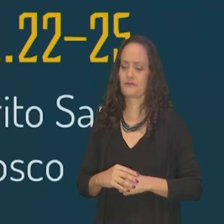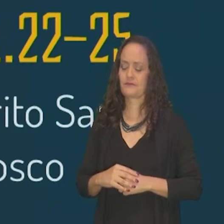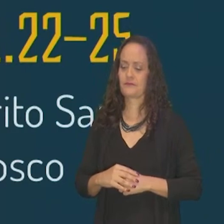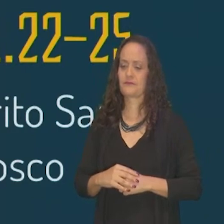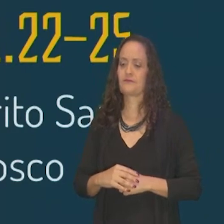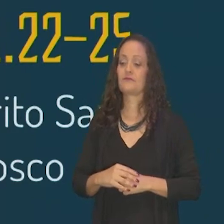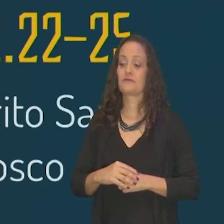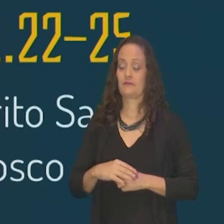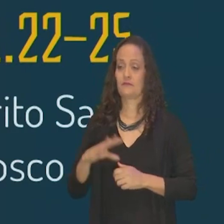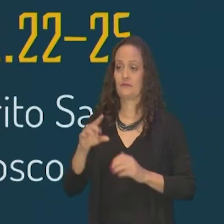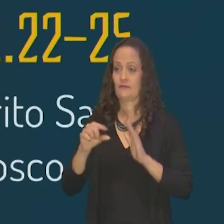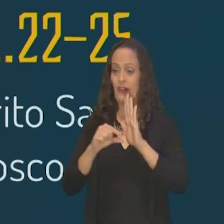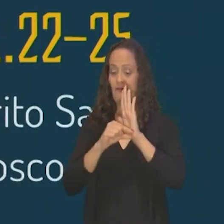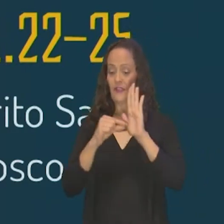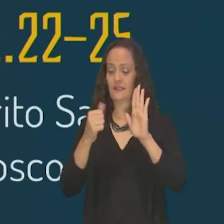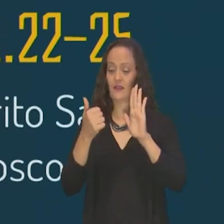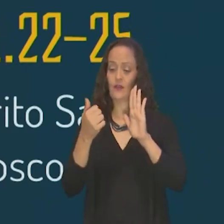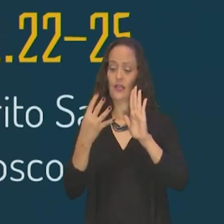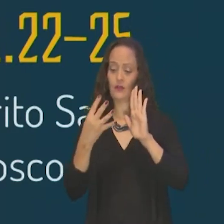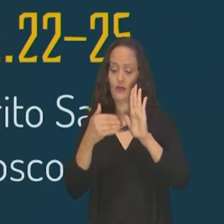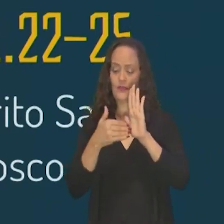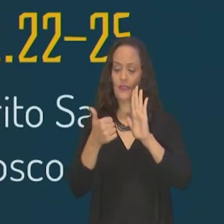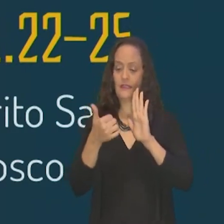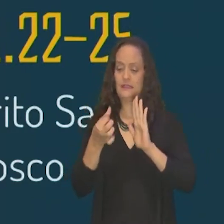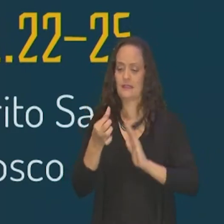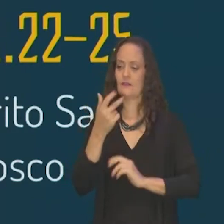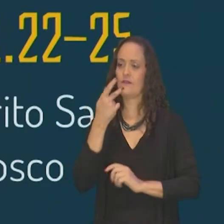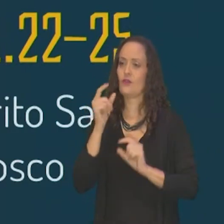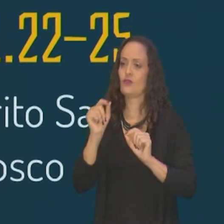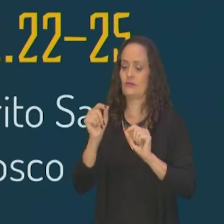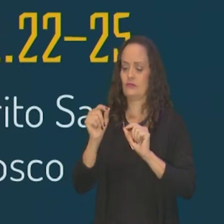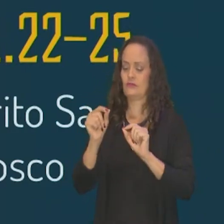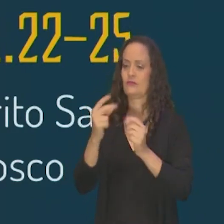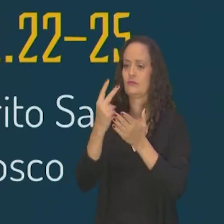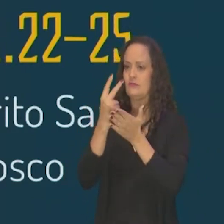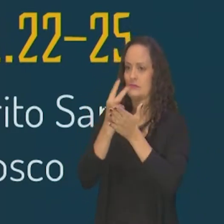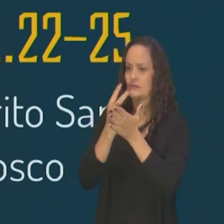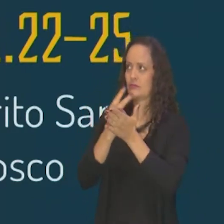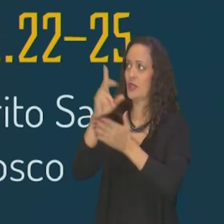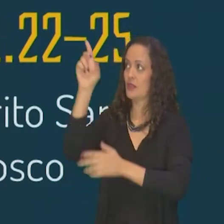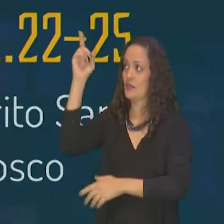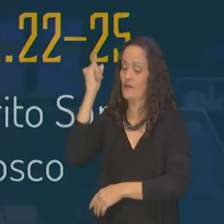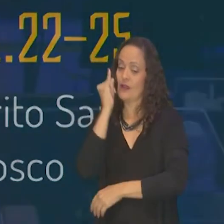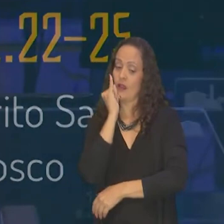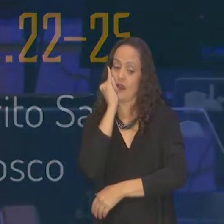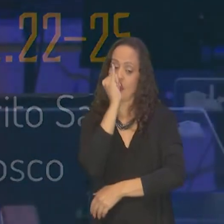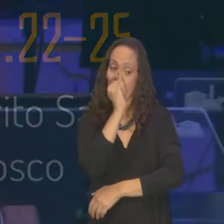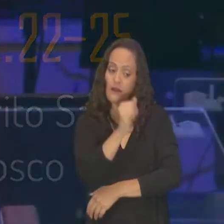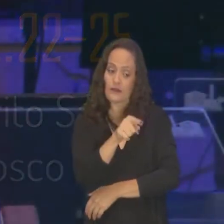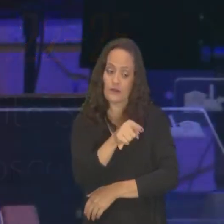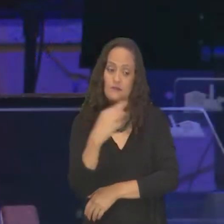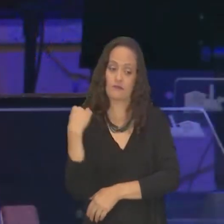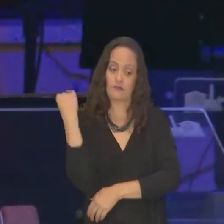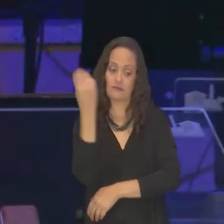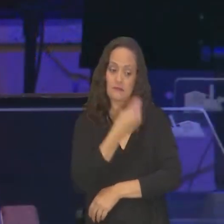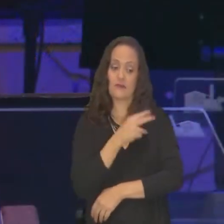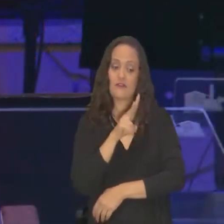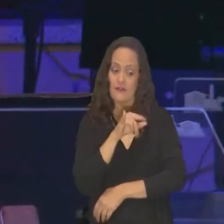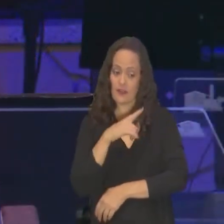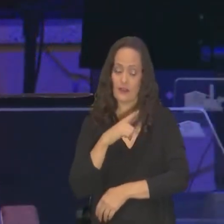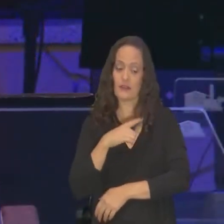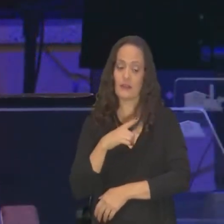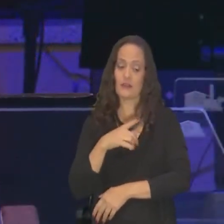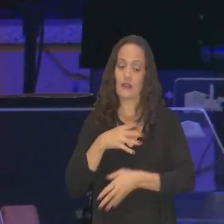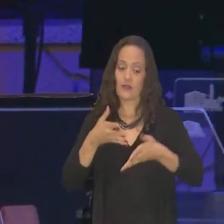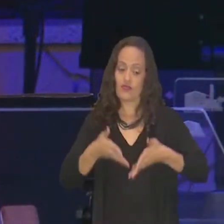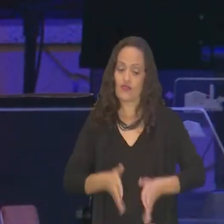do verso 14 a 16. Portanto, o Senhor mesmo vos dará um sinal, eis que a virgem conceberá e dará à luz